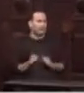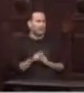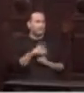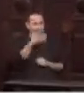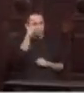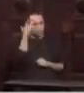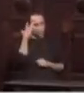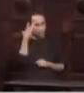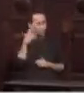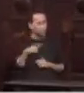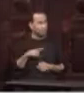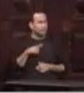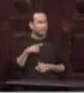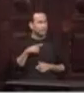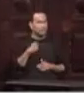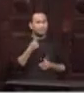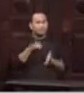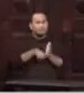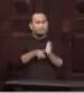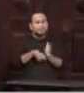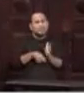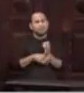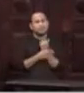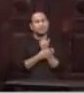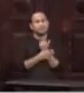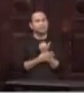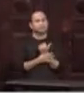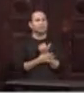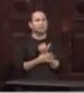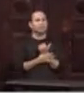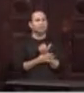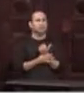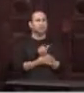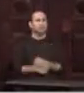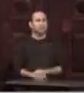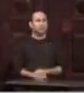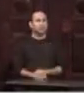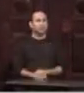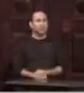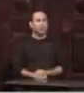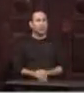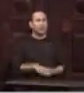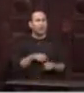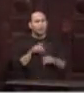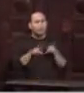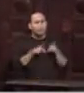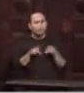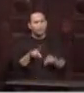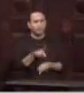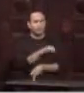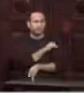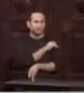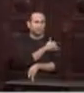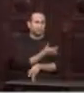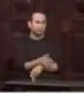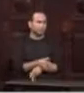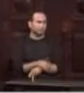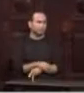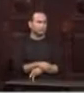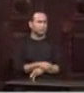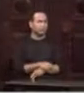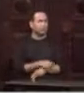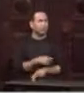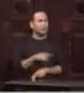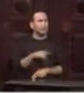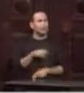esse projeto para dar um mínimo de segurança aos nossos cidadãos cariocas e fluminenses. Tem o 568 de